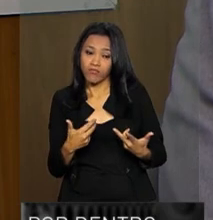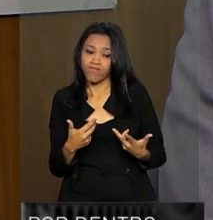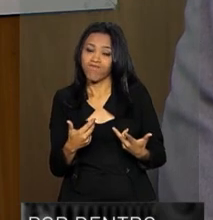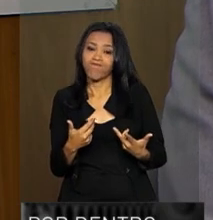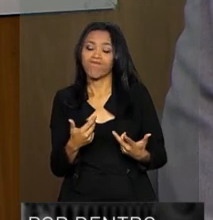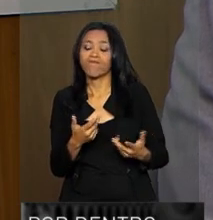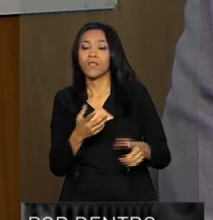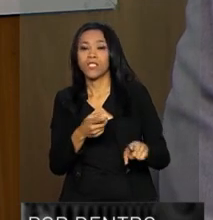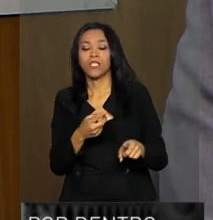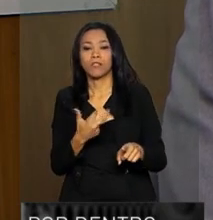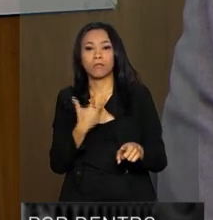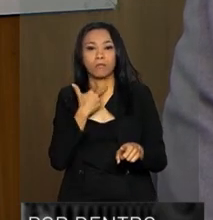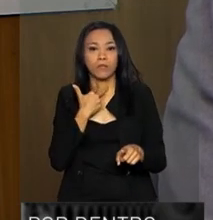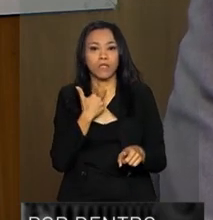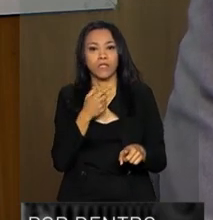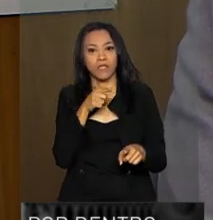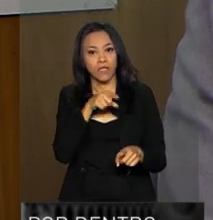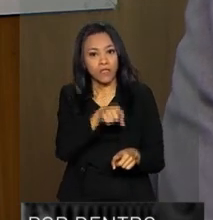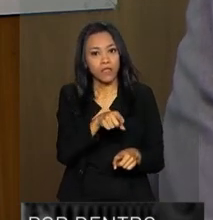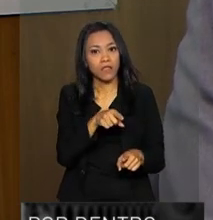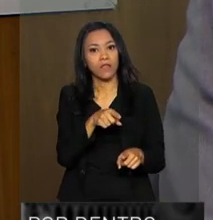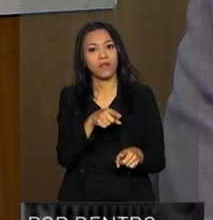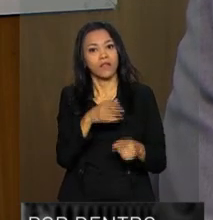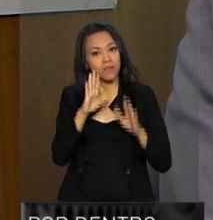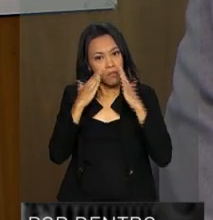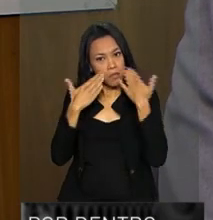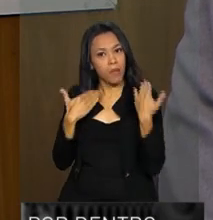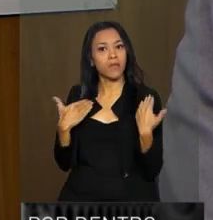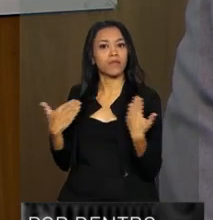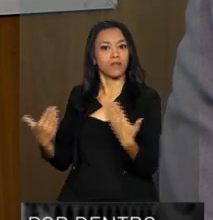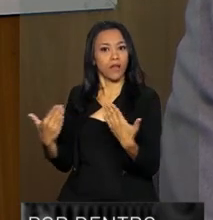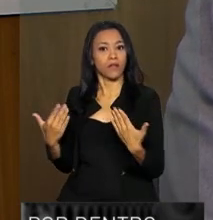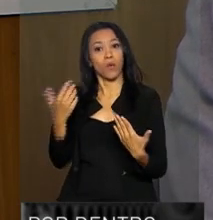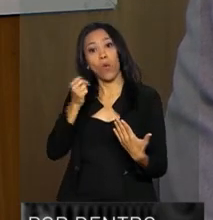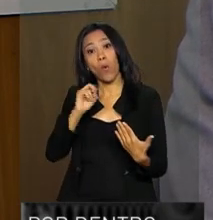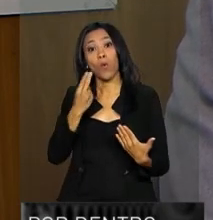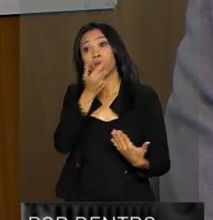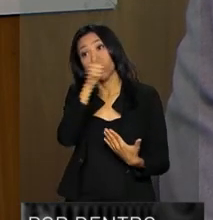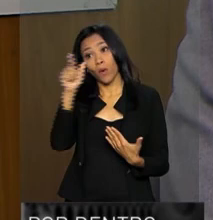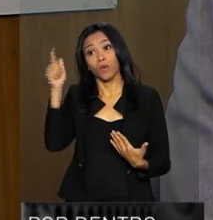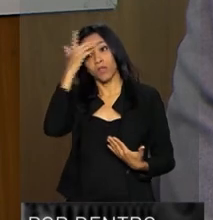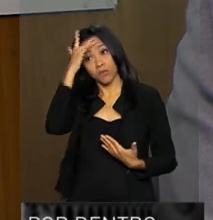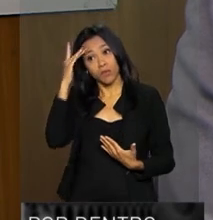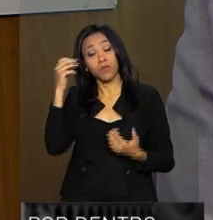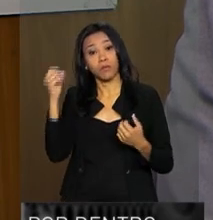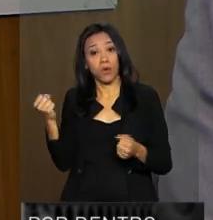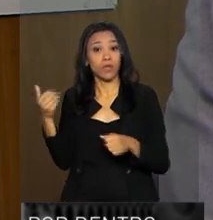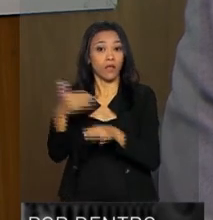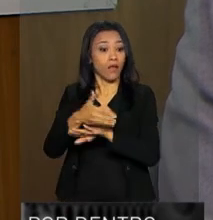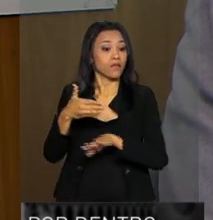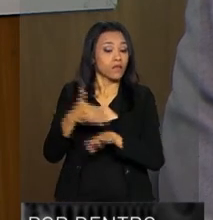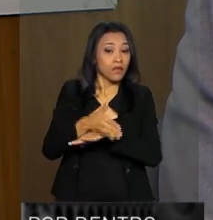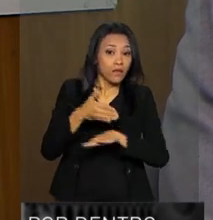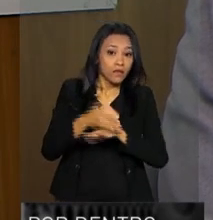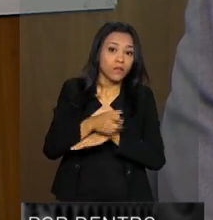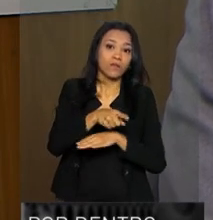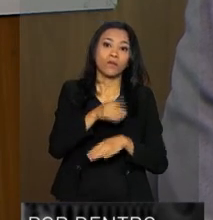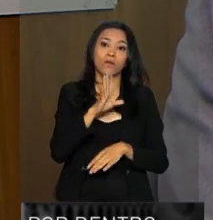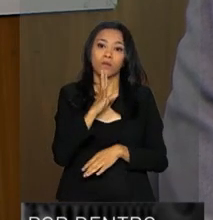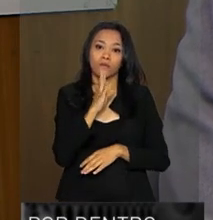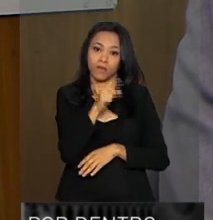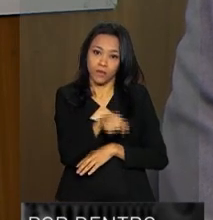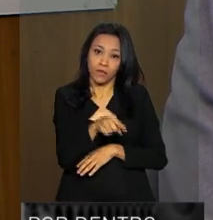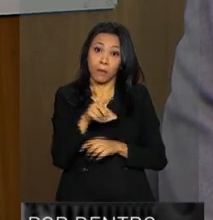impedir que aquilo seja apresentado o que outras pessoas possam ter acesso ao conteúdo mas